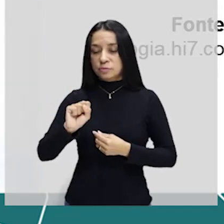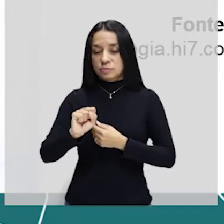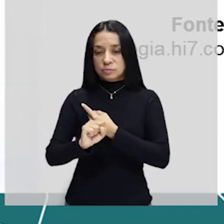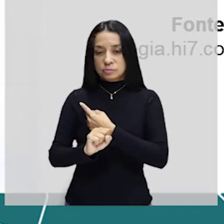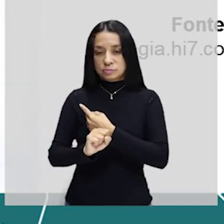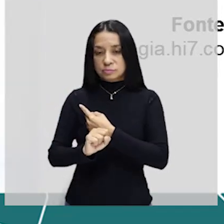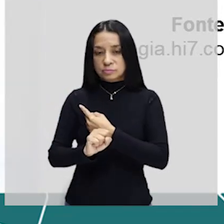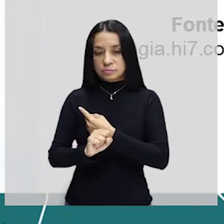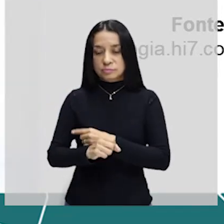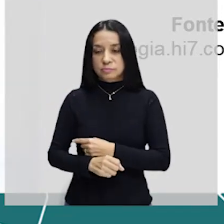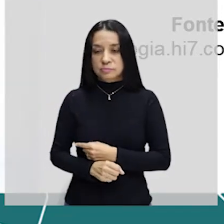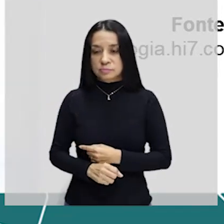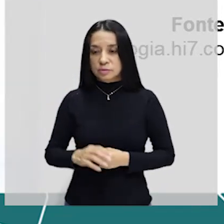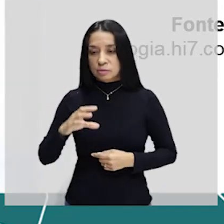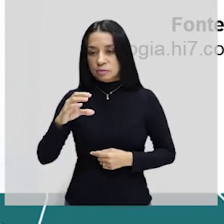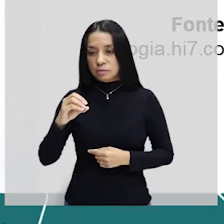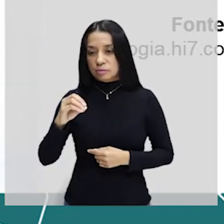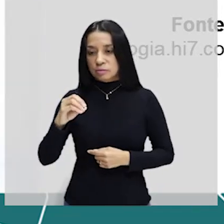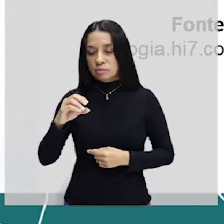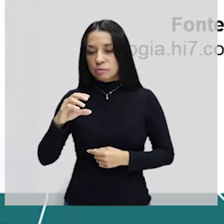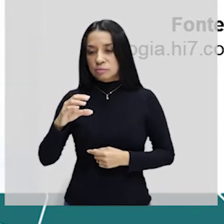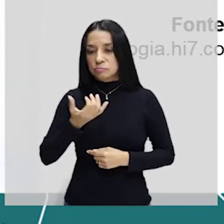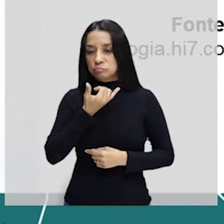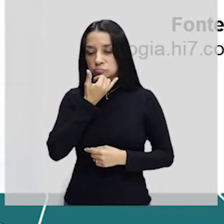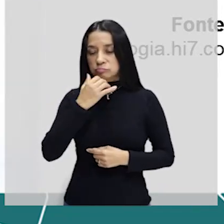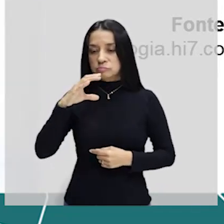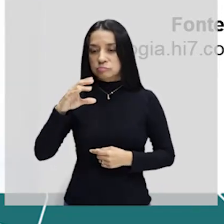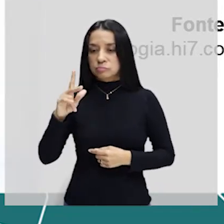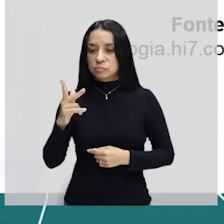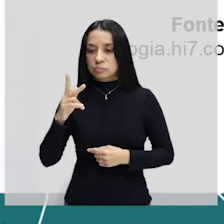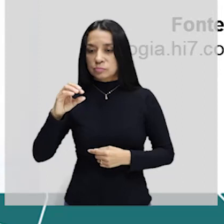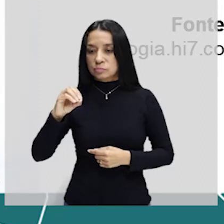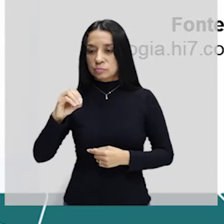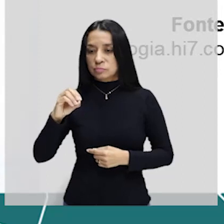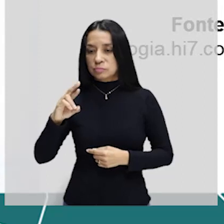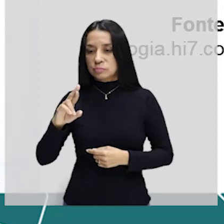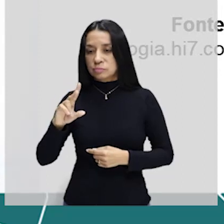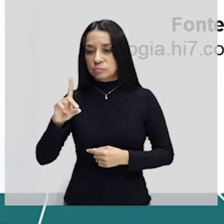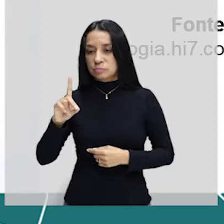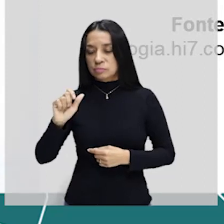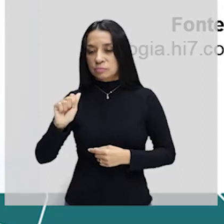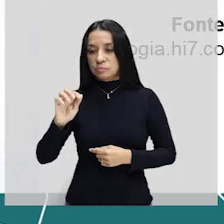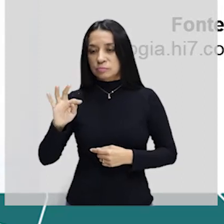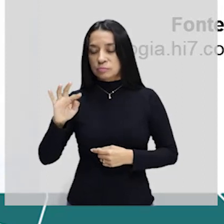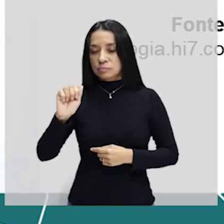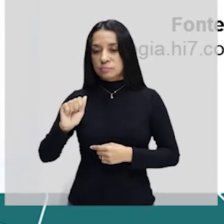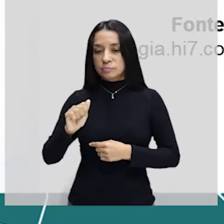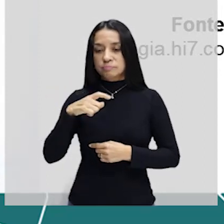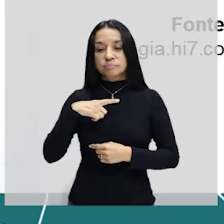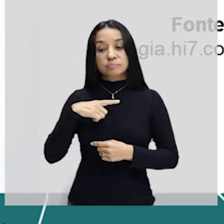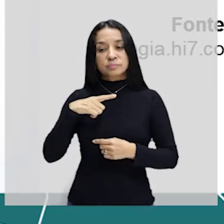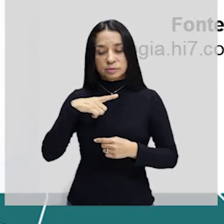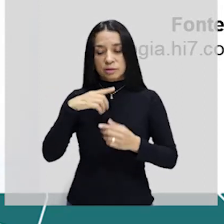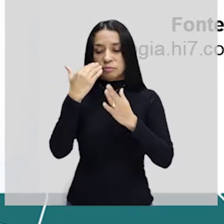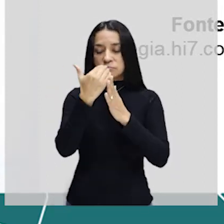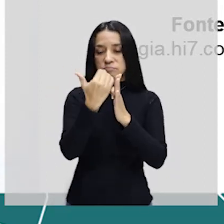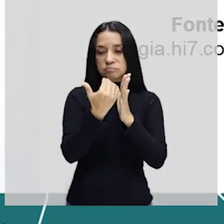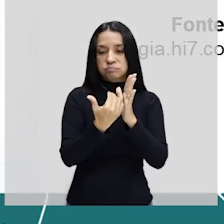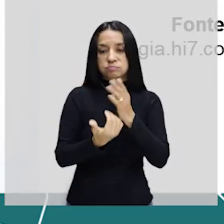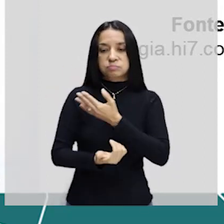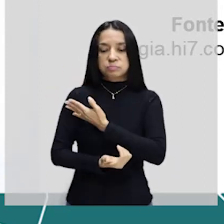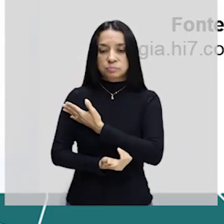ser o filo Chordata. No filo Chordata, eu tenho essas classificações aqui, ó. Eu tenho aqui